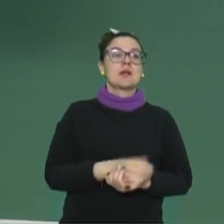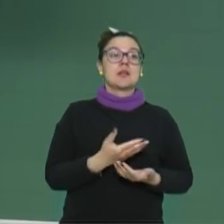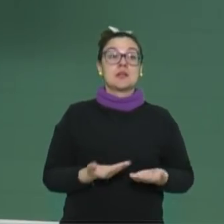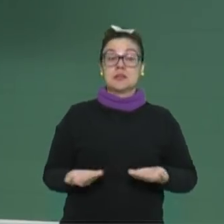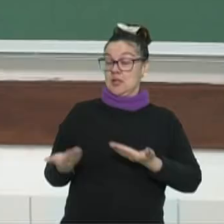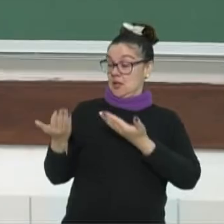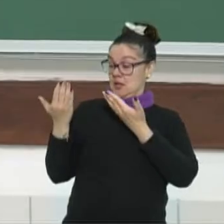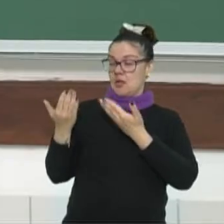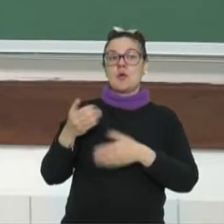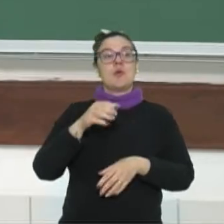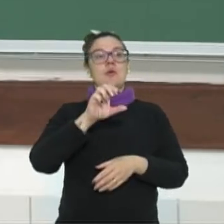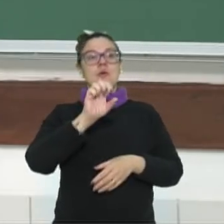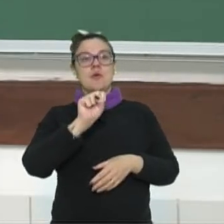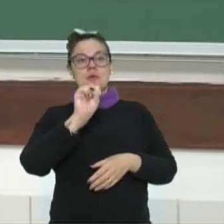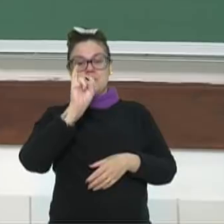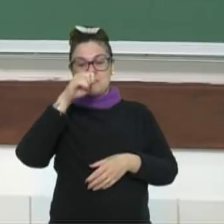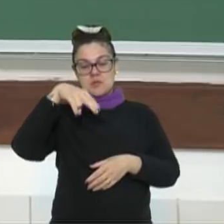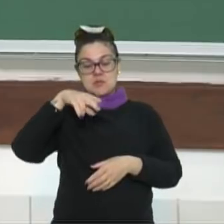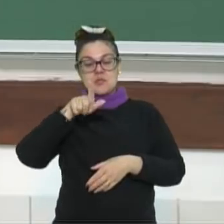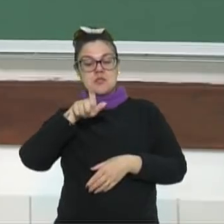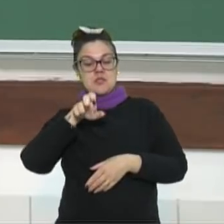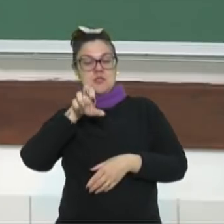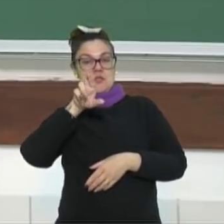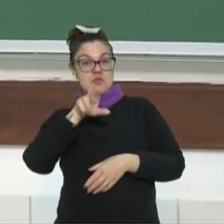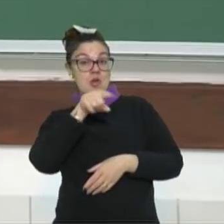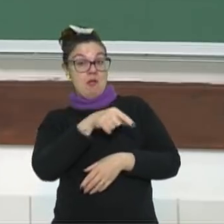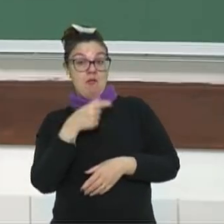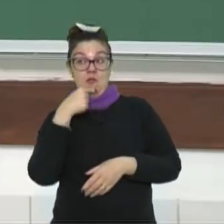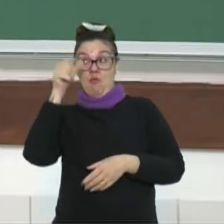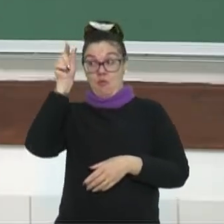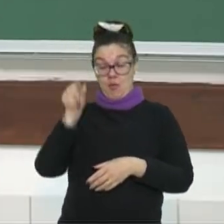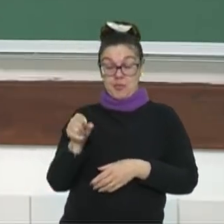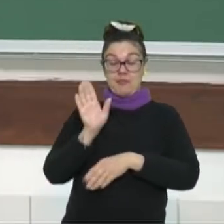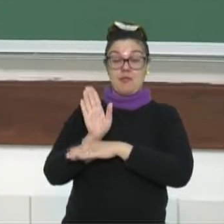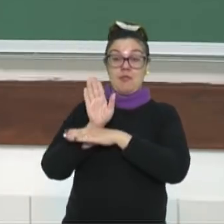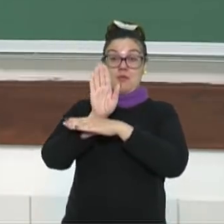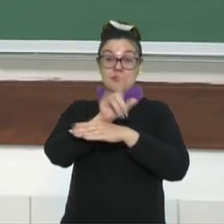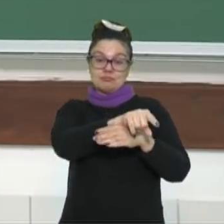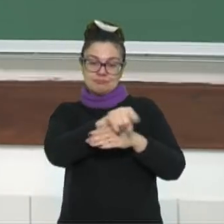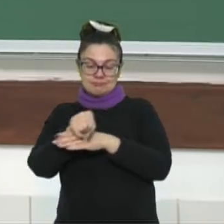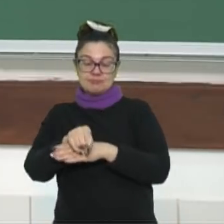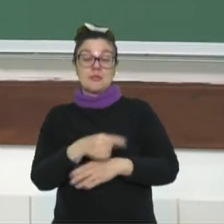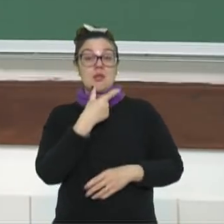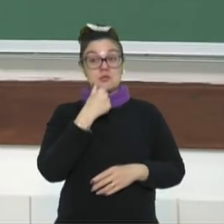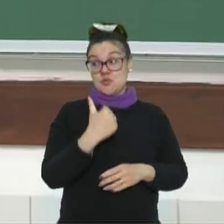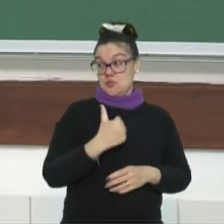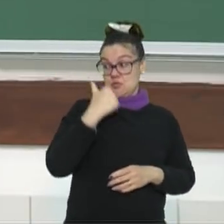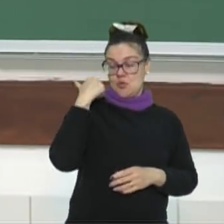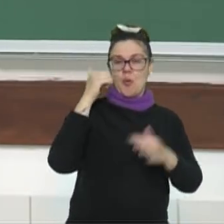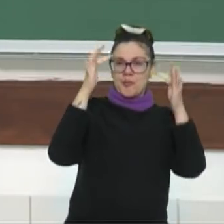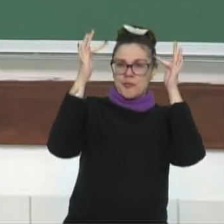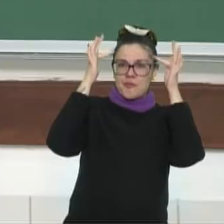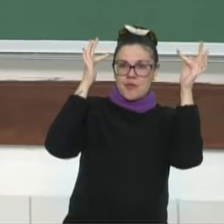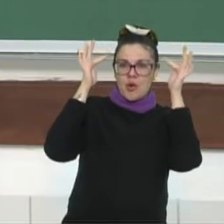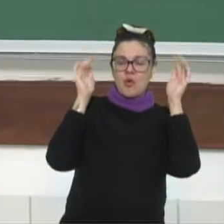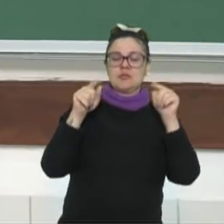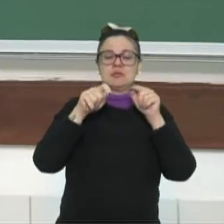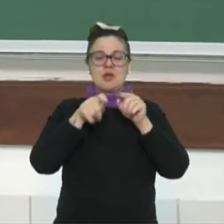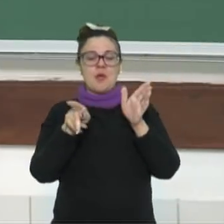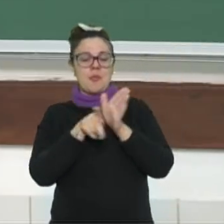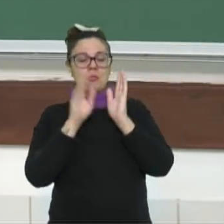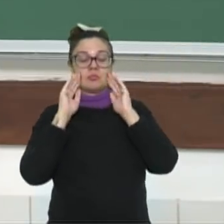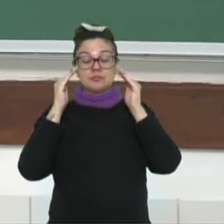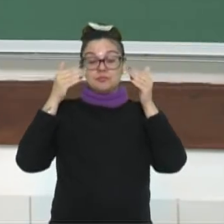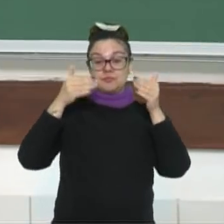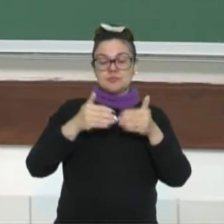Peter Singer é um dos caras que vai ajudar a gente a responder essa questão. Esse filósofo pensa a respeito dessas questões,